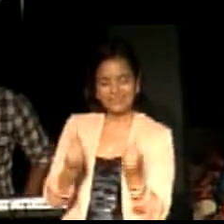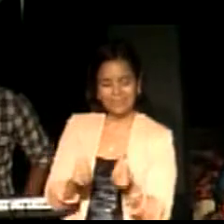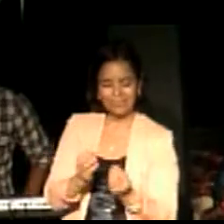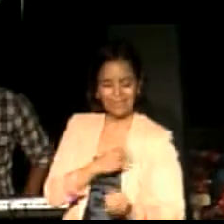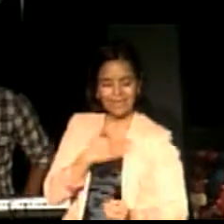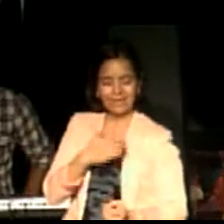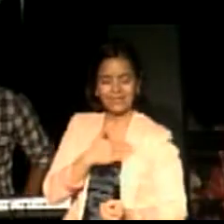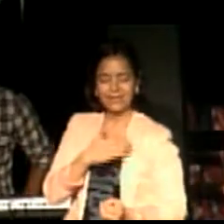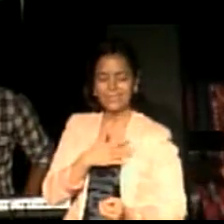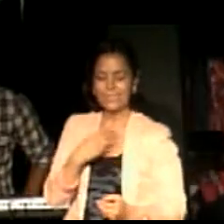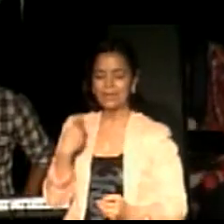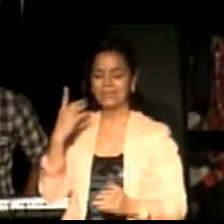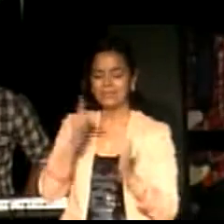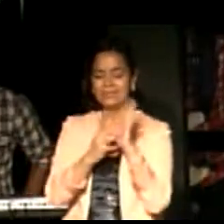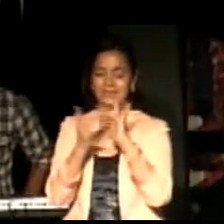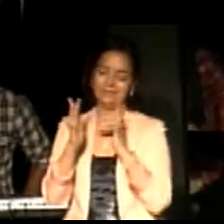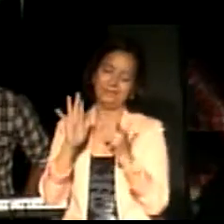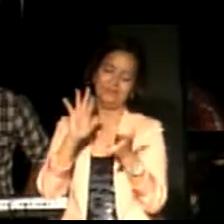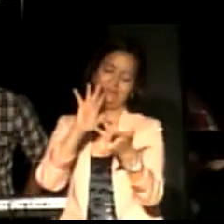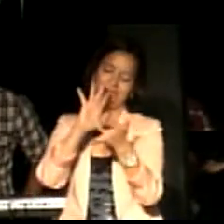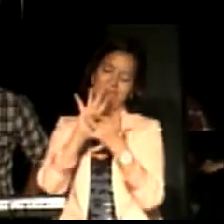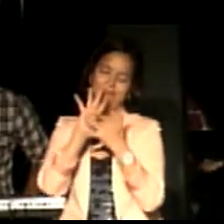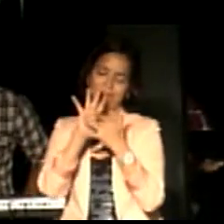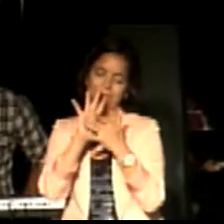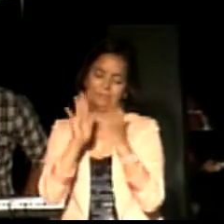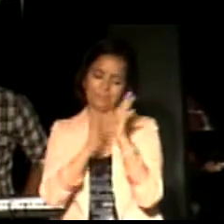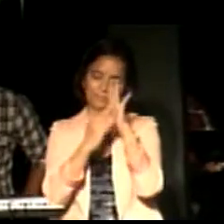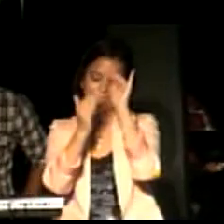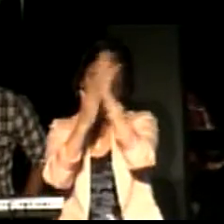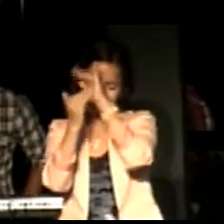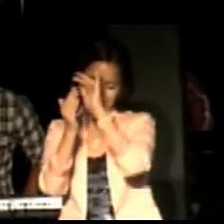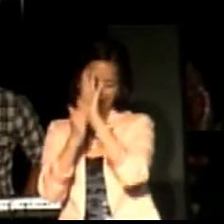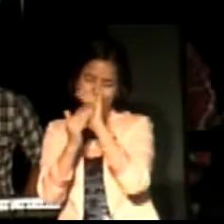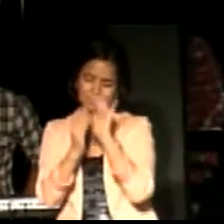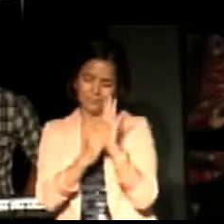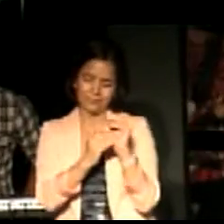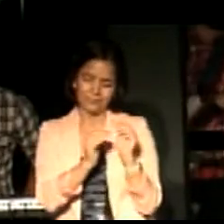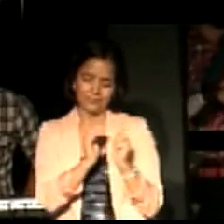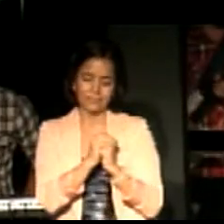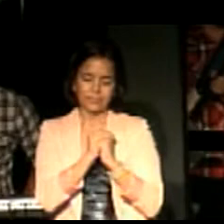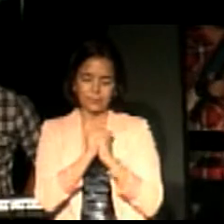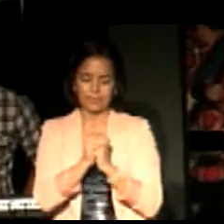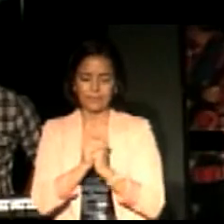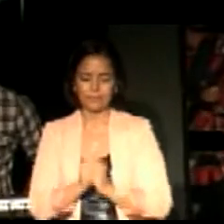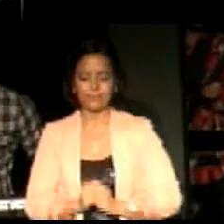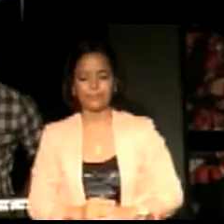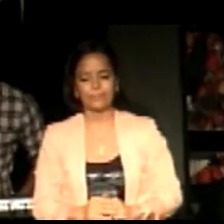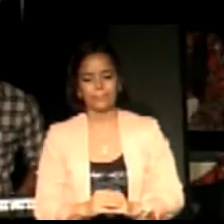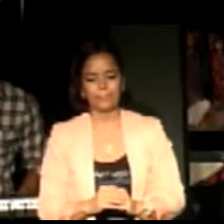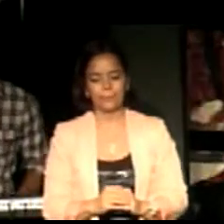no nosso coração. E é no nome dEle que te louvamos e te bendizemos. Amém.